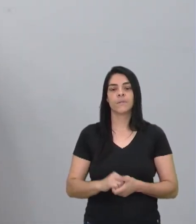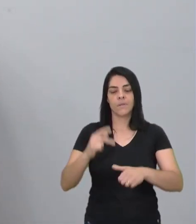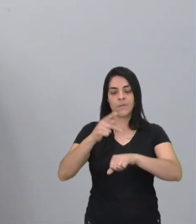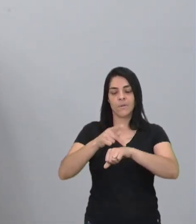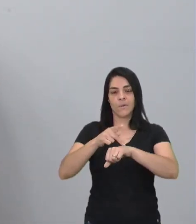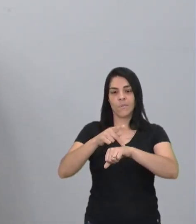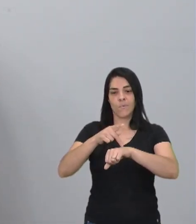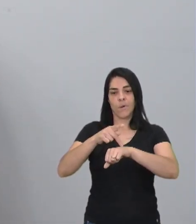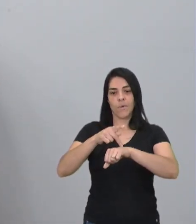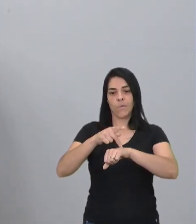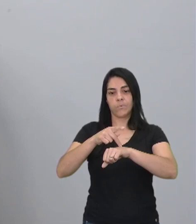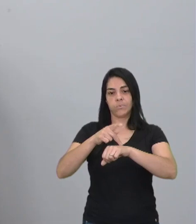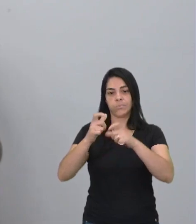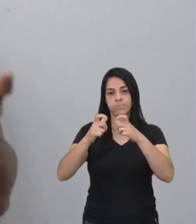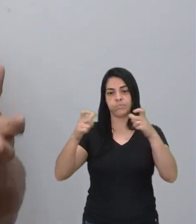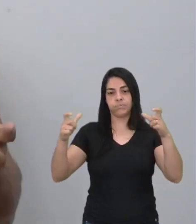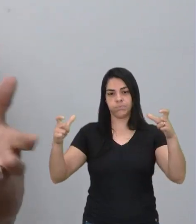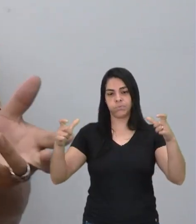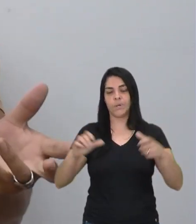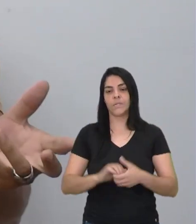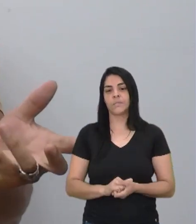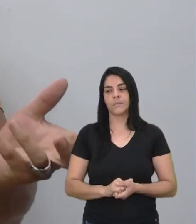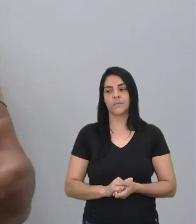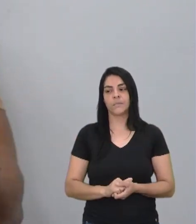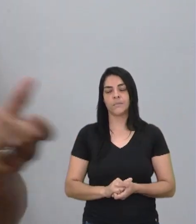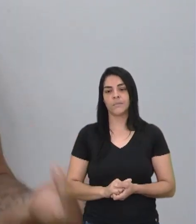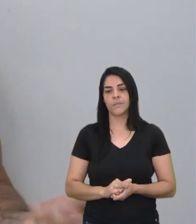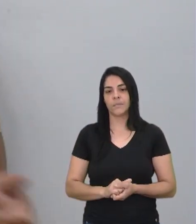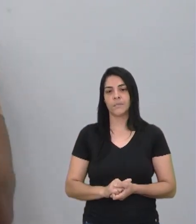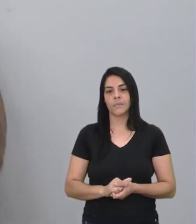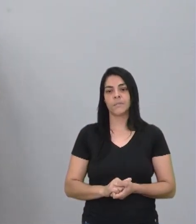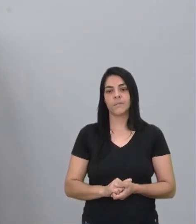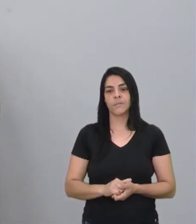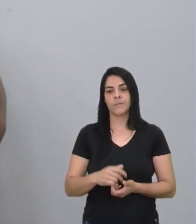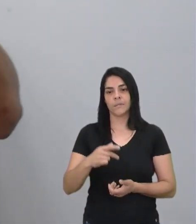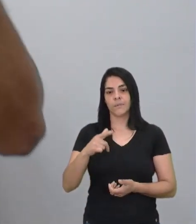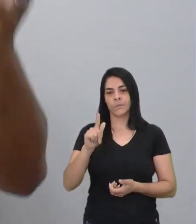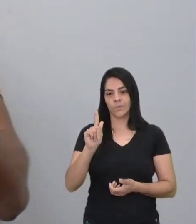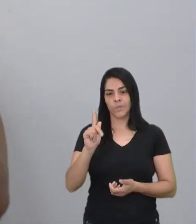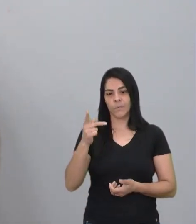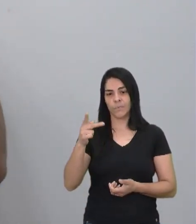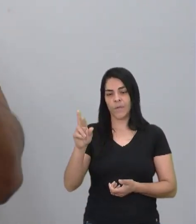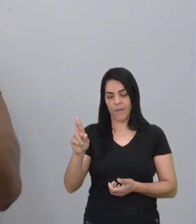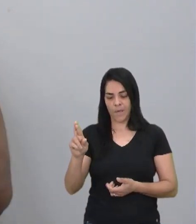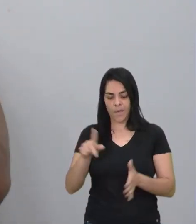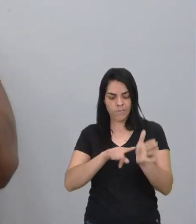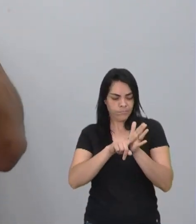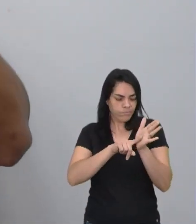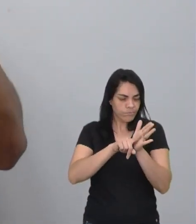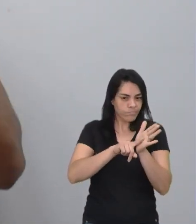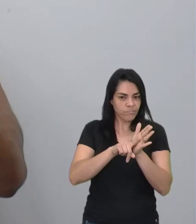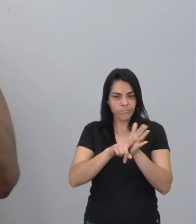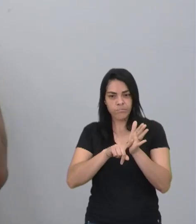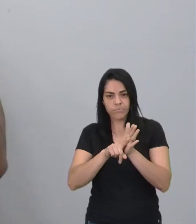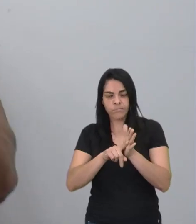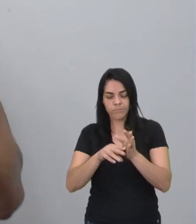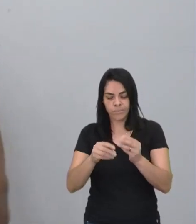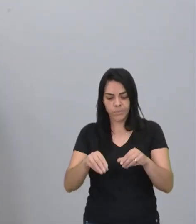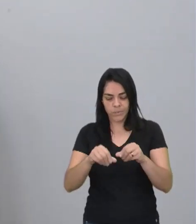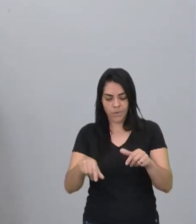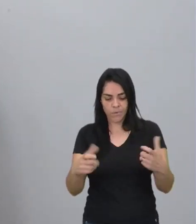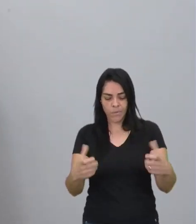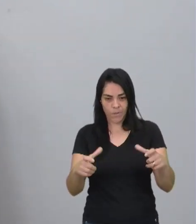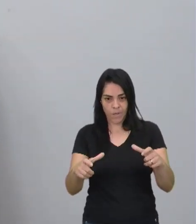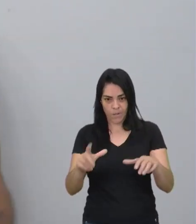no meio do sistema. Então você quebra o equipamento. Então o GPR vai lá e faz toda a análise ali do solo, do ambiente. Isso que é